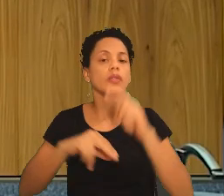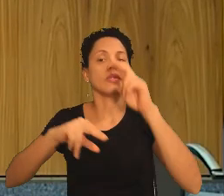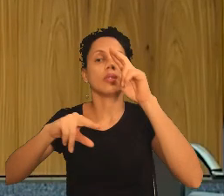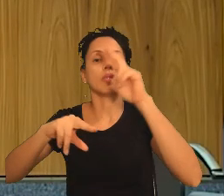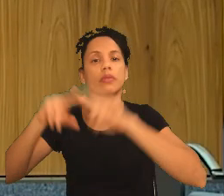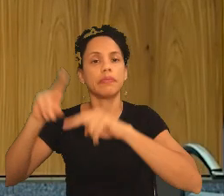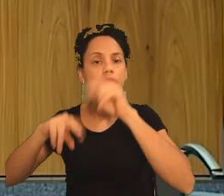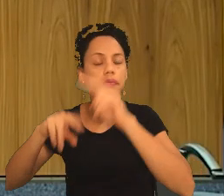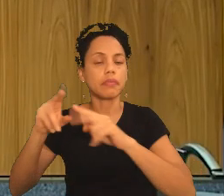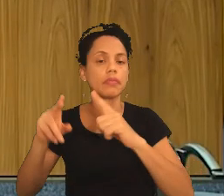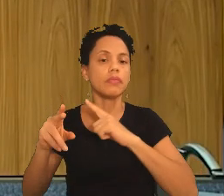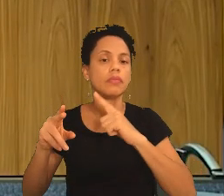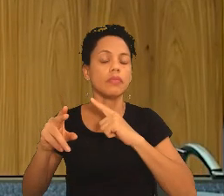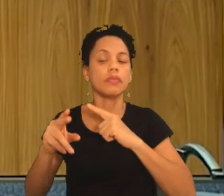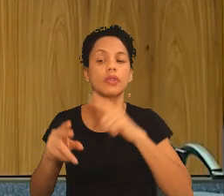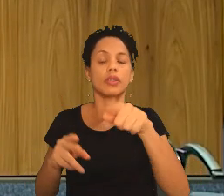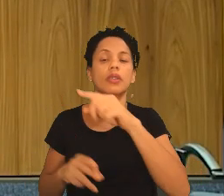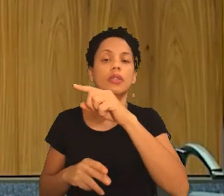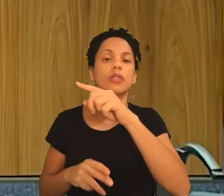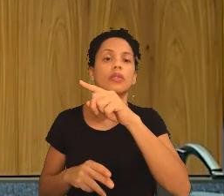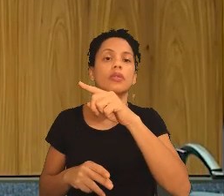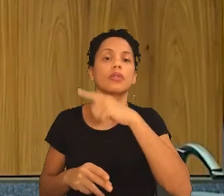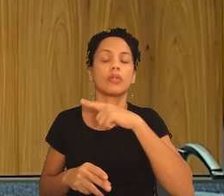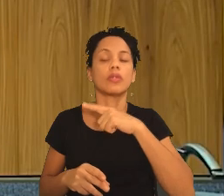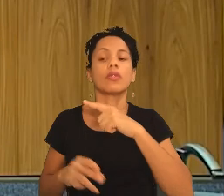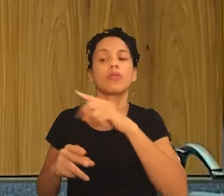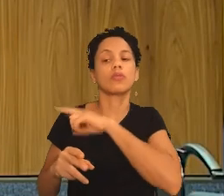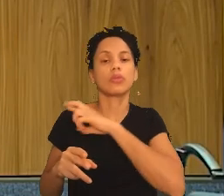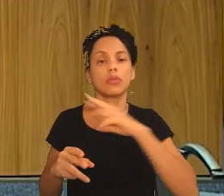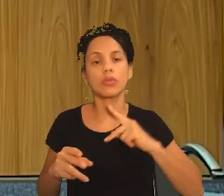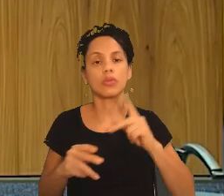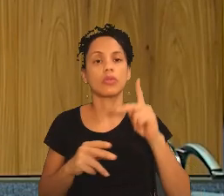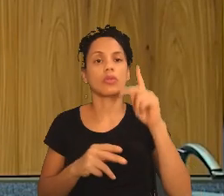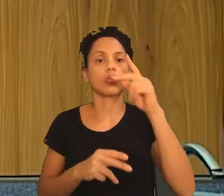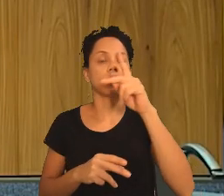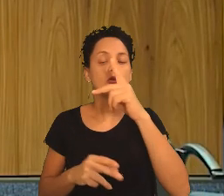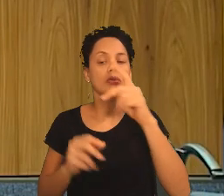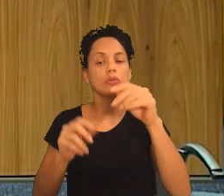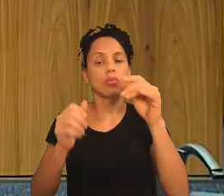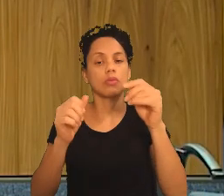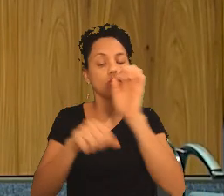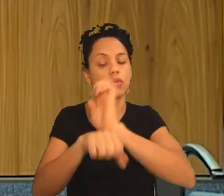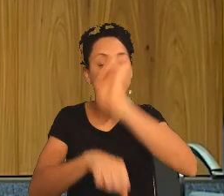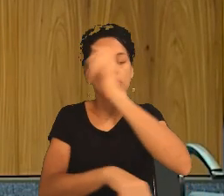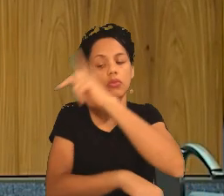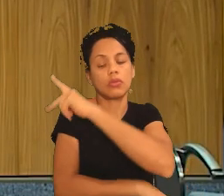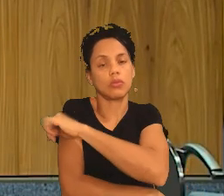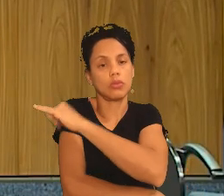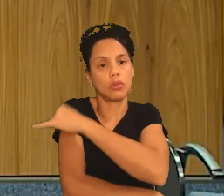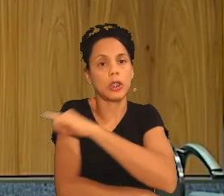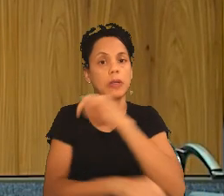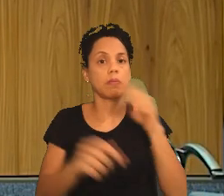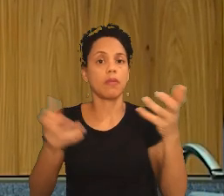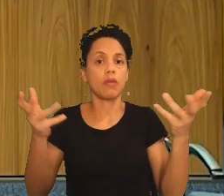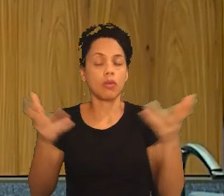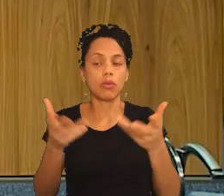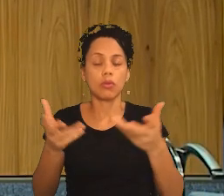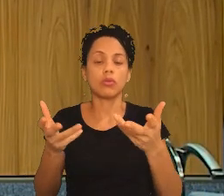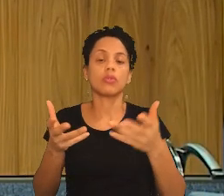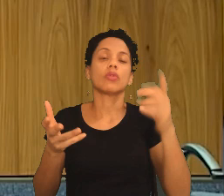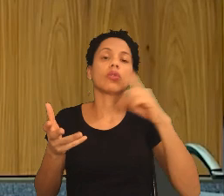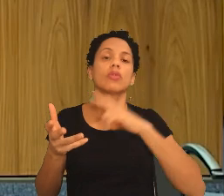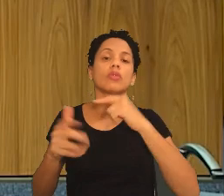2014, tratando de temas relacionados a populações indígenas e comunidades tradicionais. De junho de 2014 a